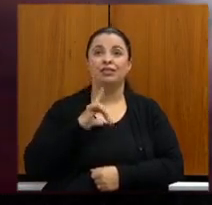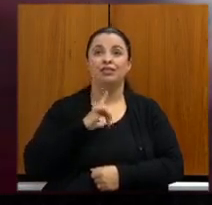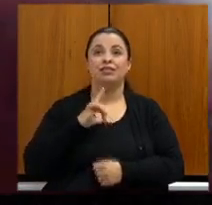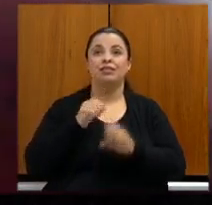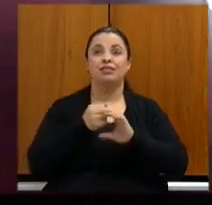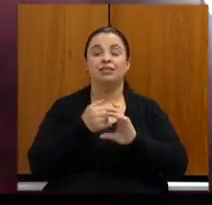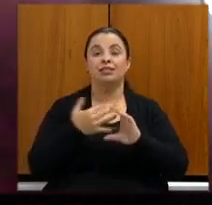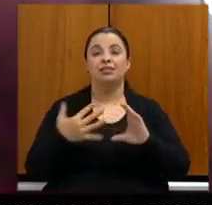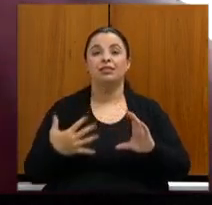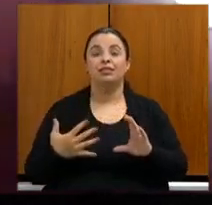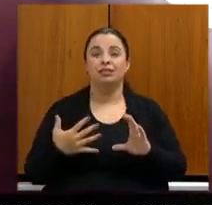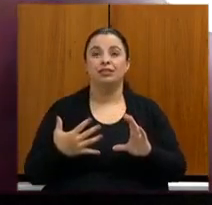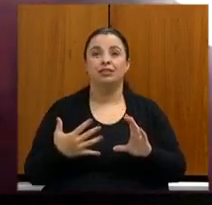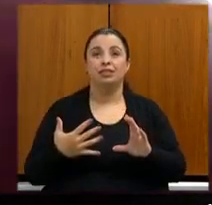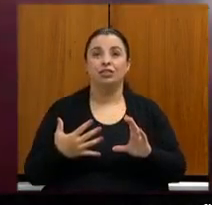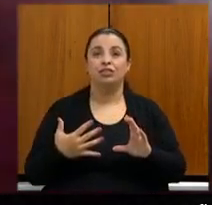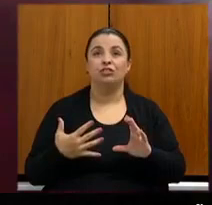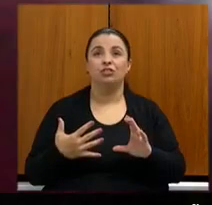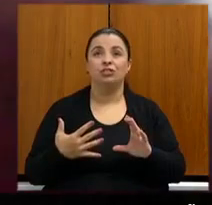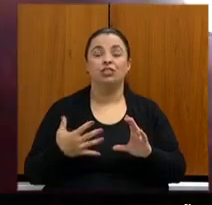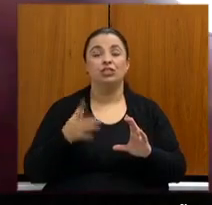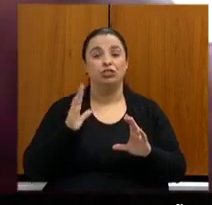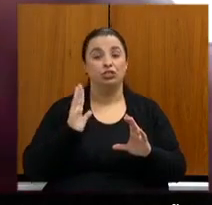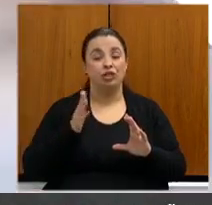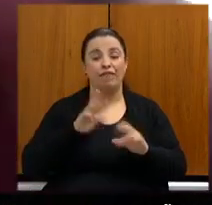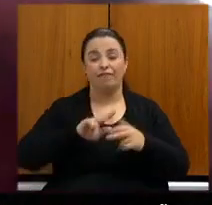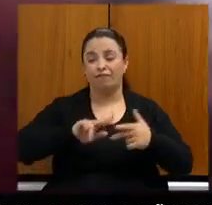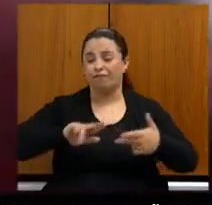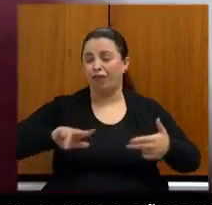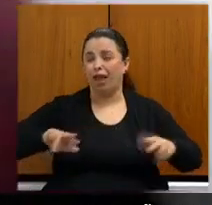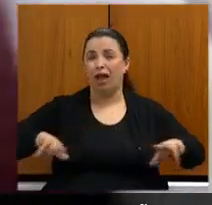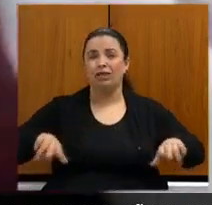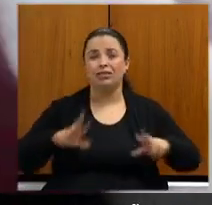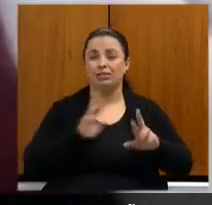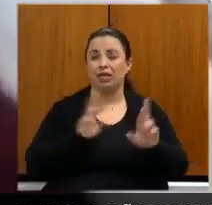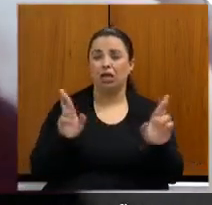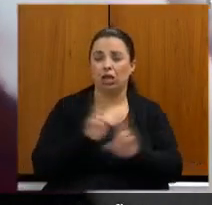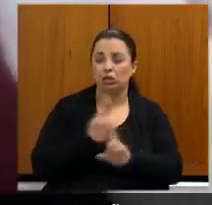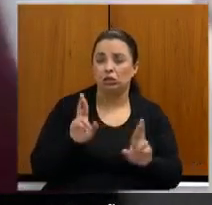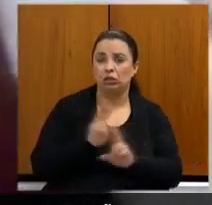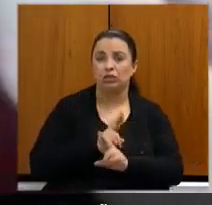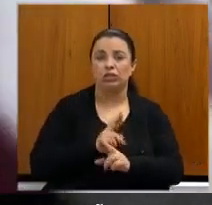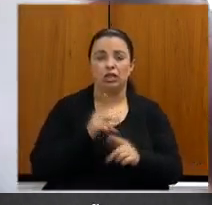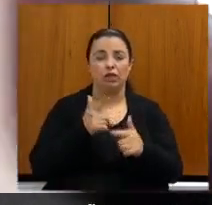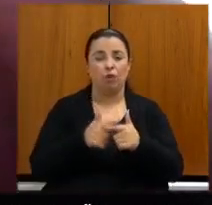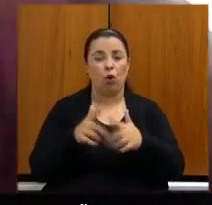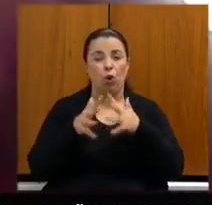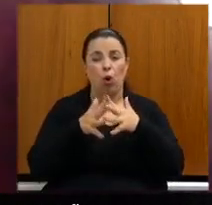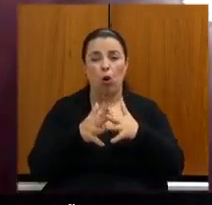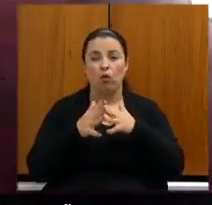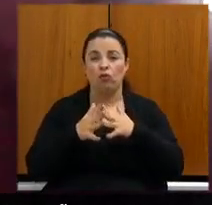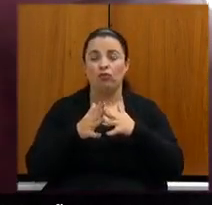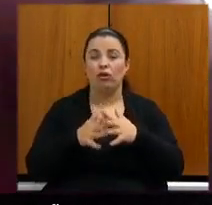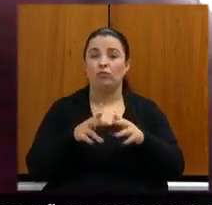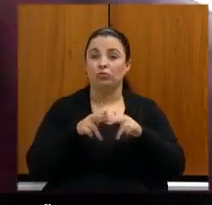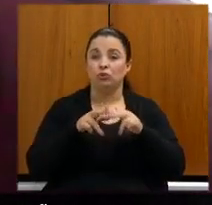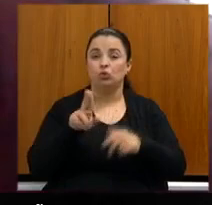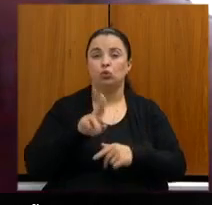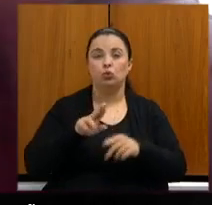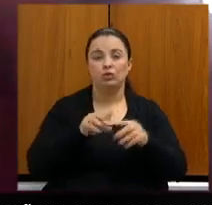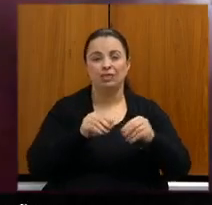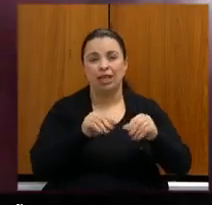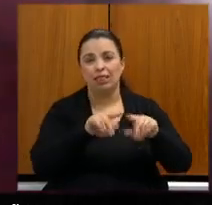o relações conflituosos né notadamente aquelas relacionadas a terra território uso dos recursos